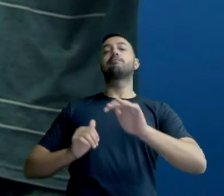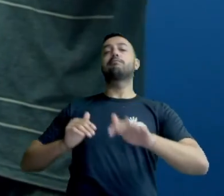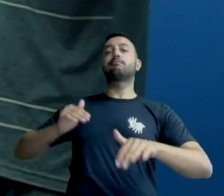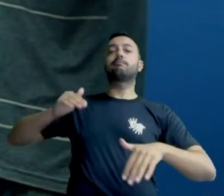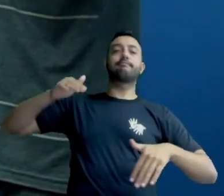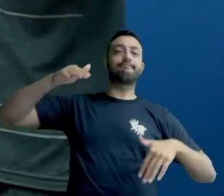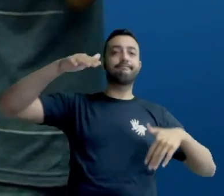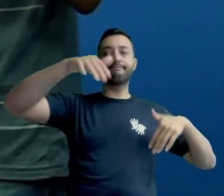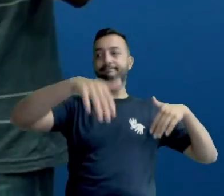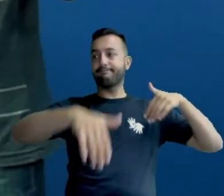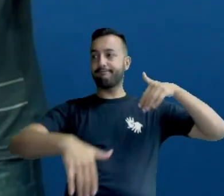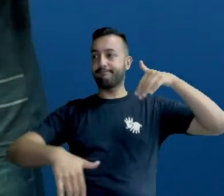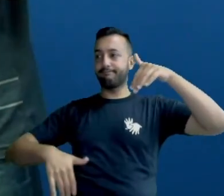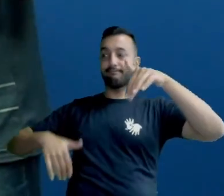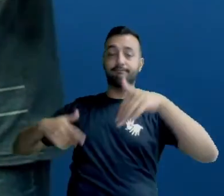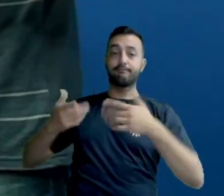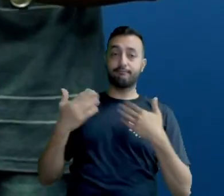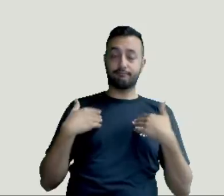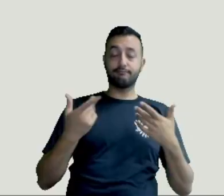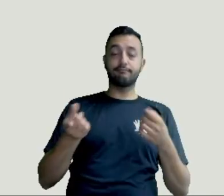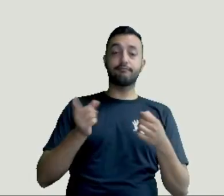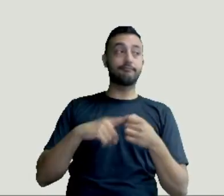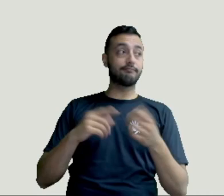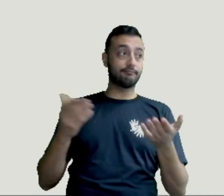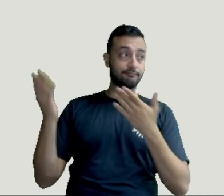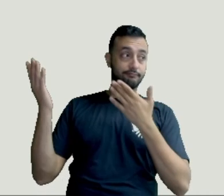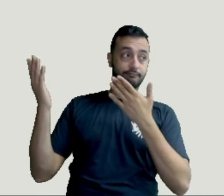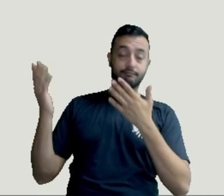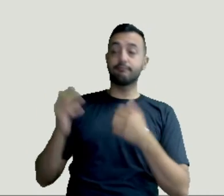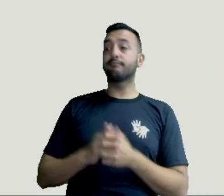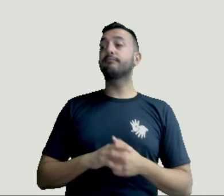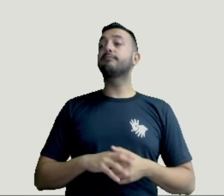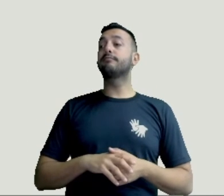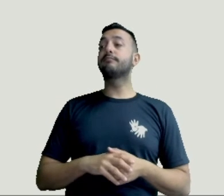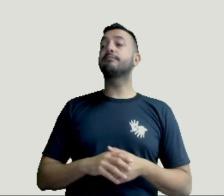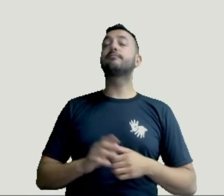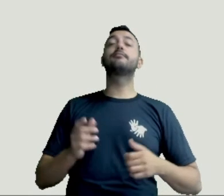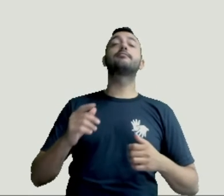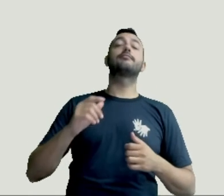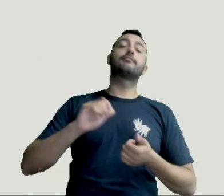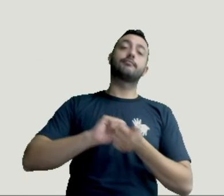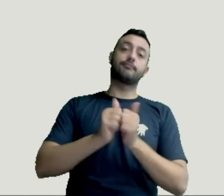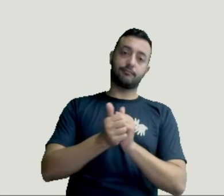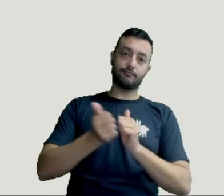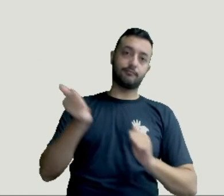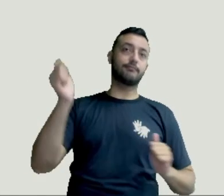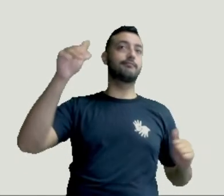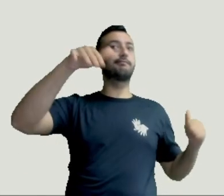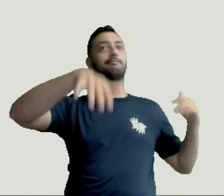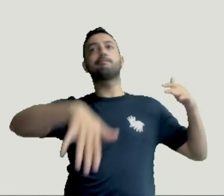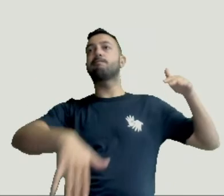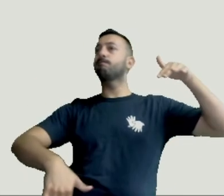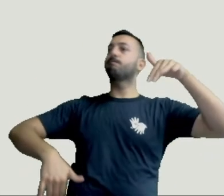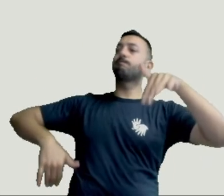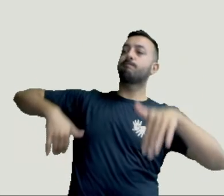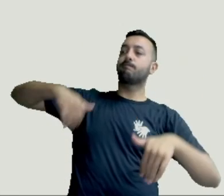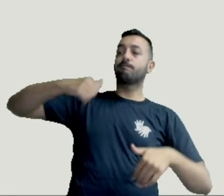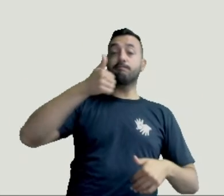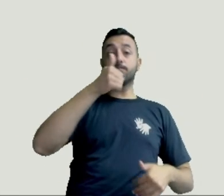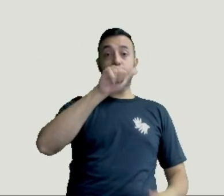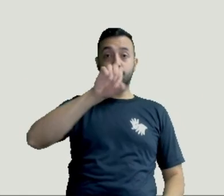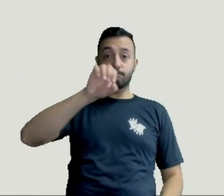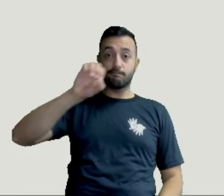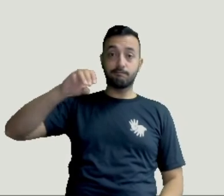sem... Volta aqui para a tela, bota aí na tela, no slide. Um atleta, ele nada 100 metros em 50